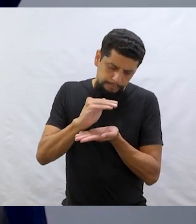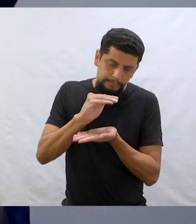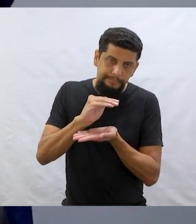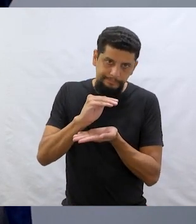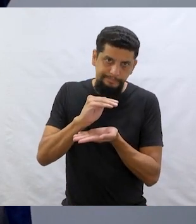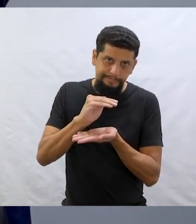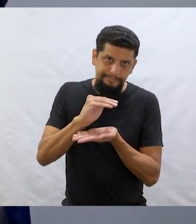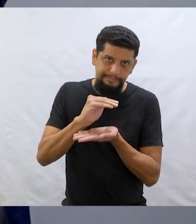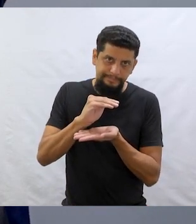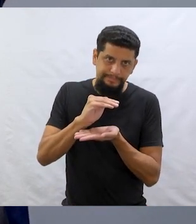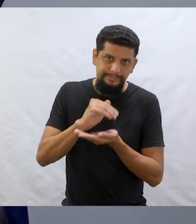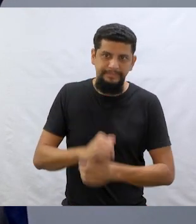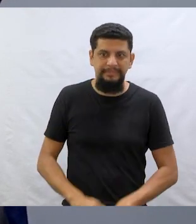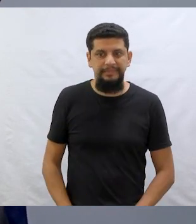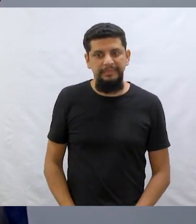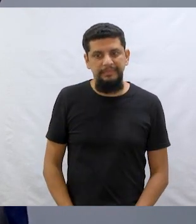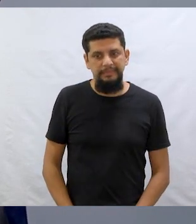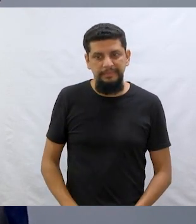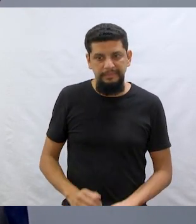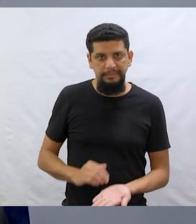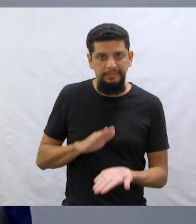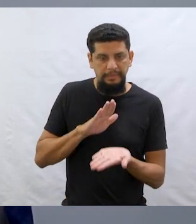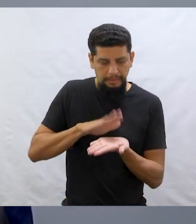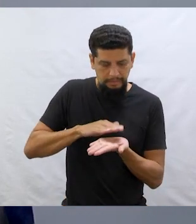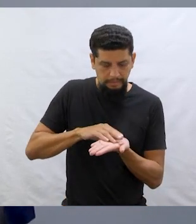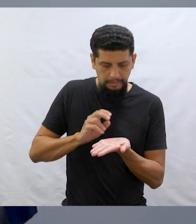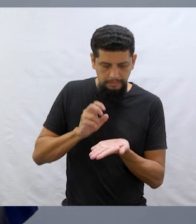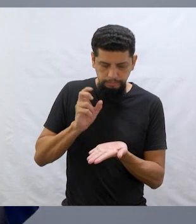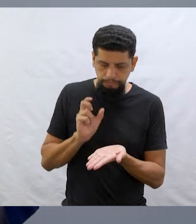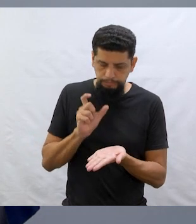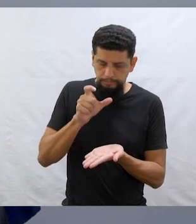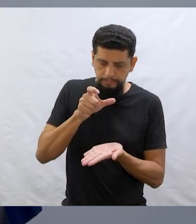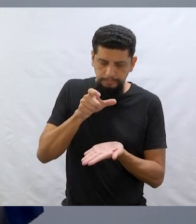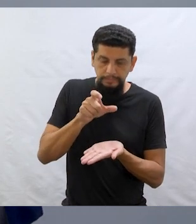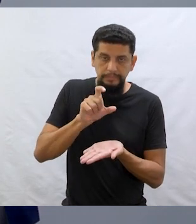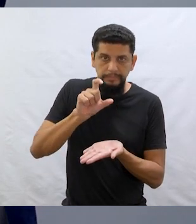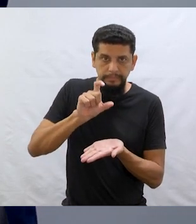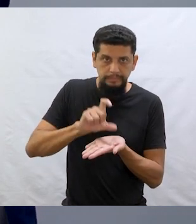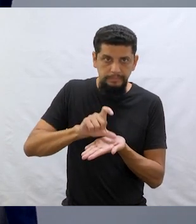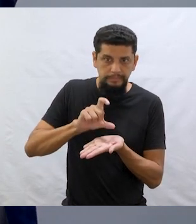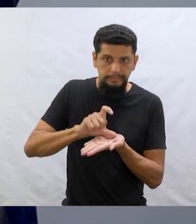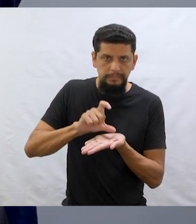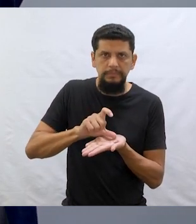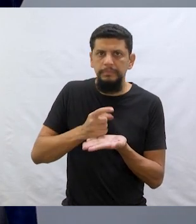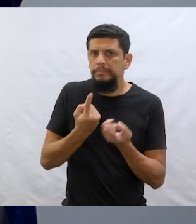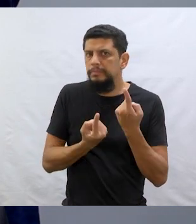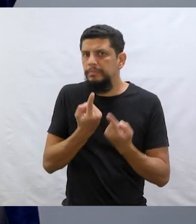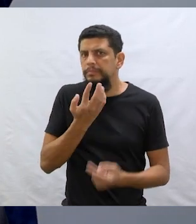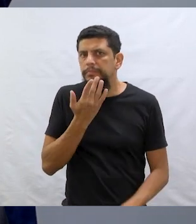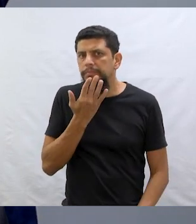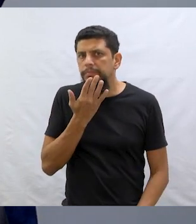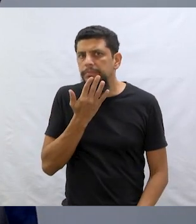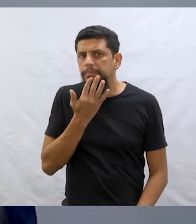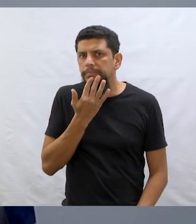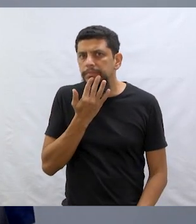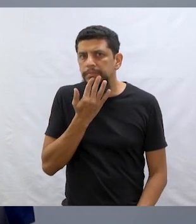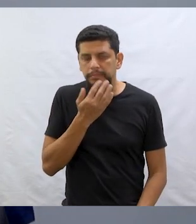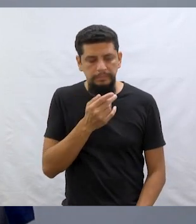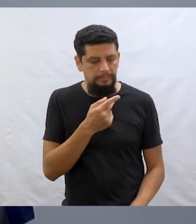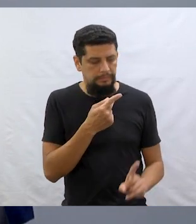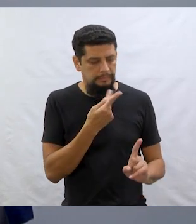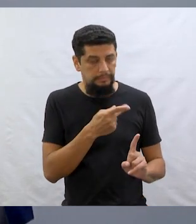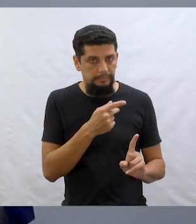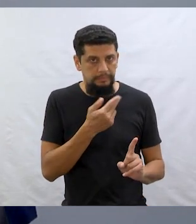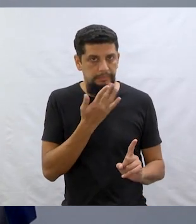é. Olha. Ele cabe na mão. Na mão. Olha! Que cor que é seu pintinho, professora